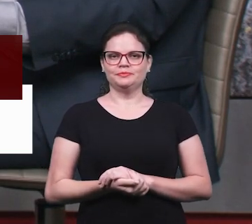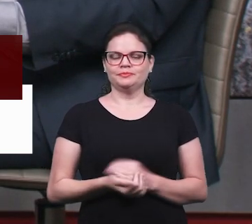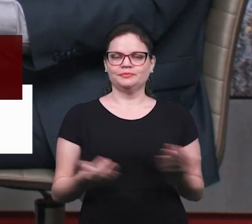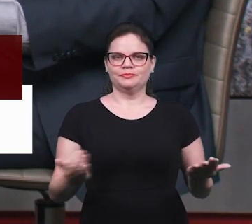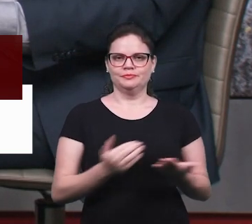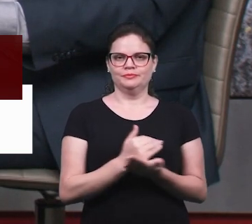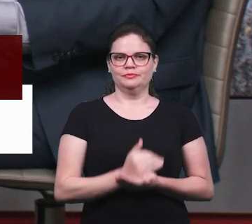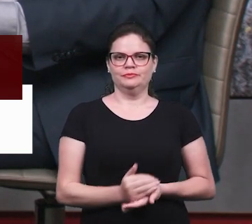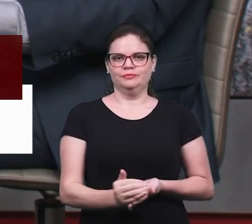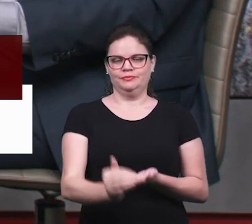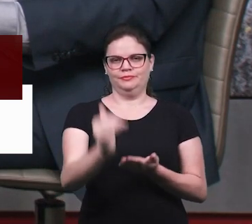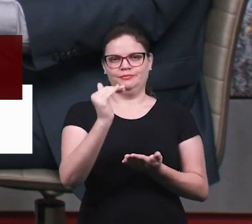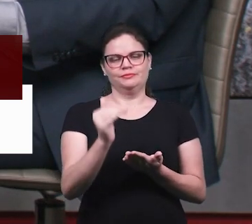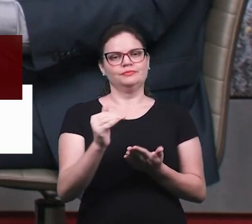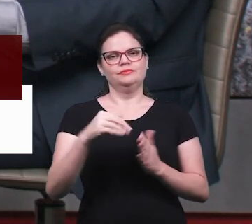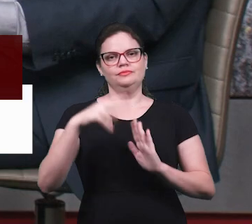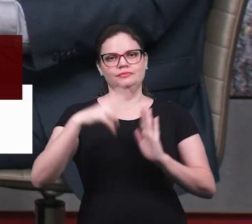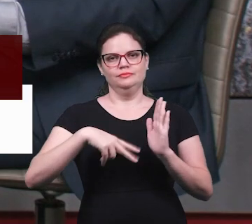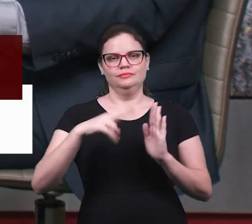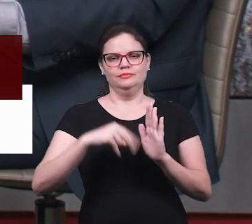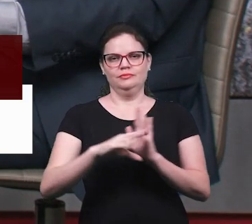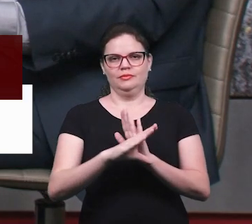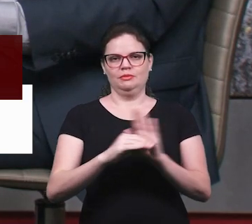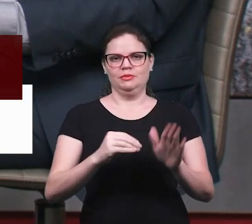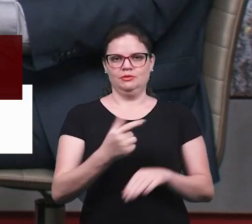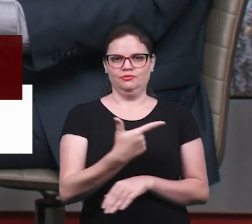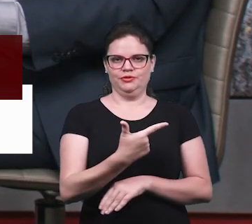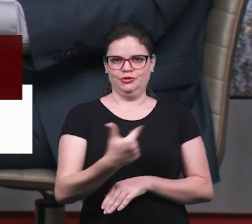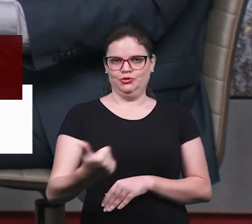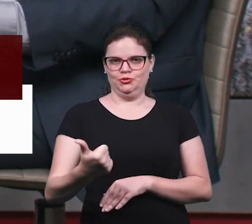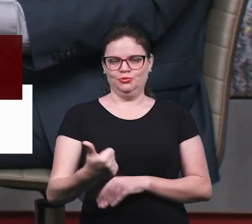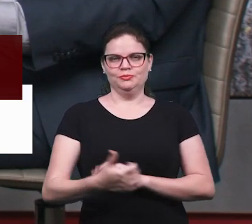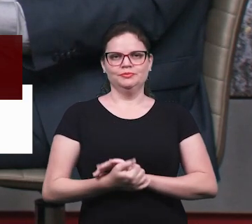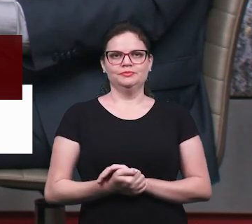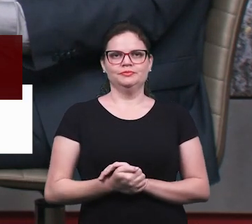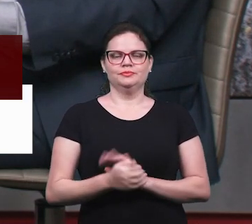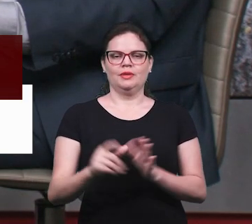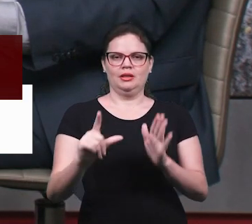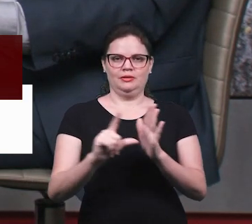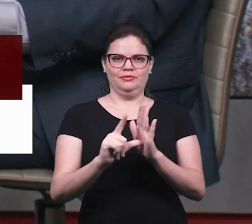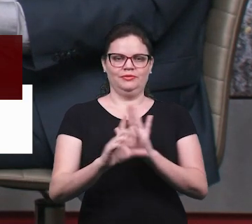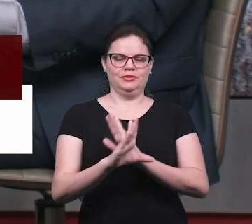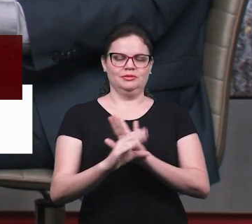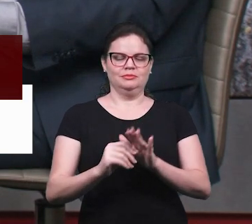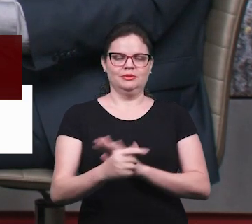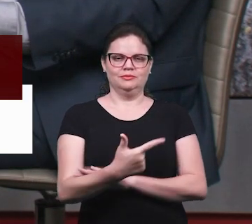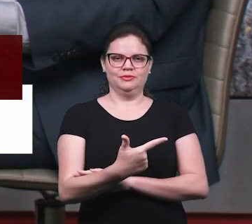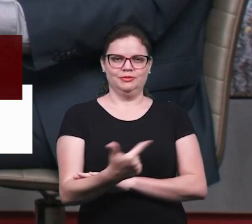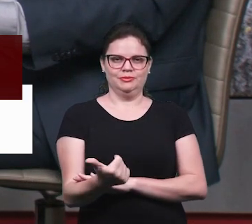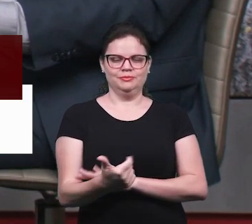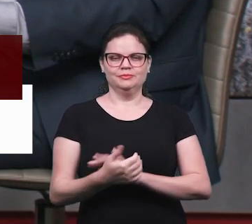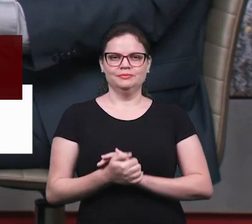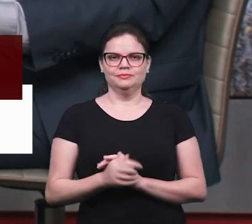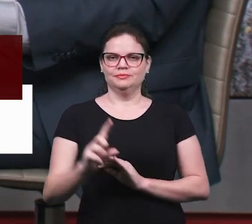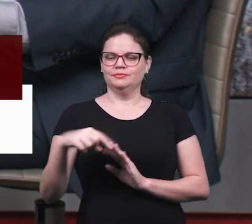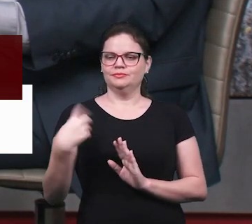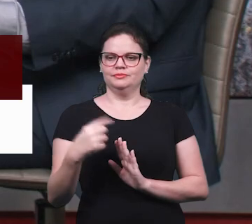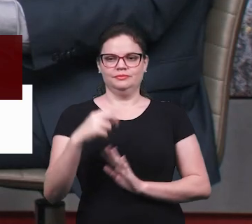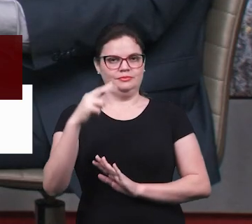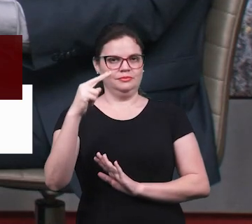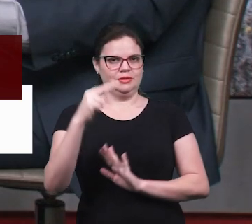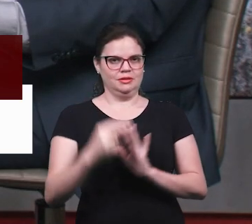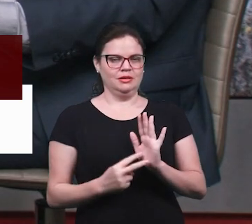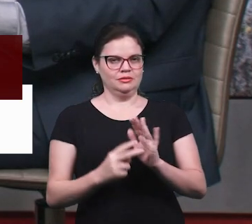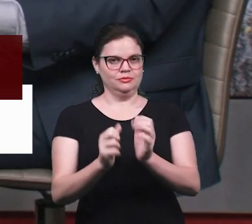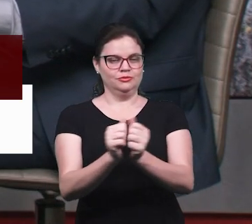dar continuidade a partir do capítulo 21, Levítico 21. Nós estamos fazendo essa